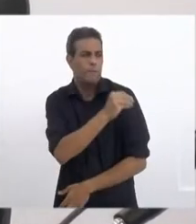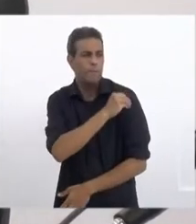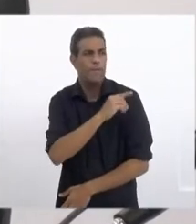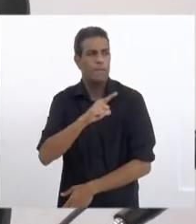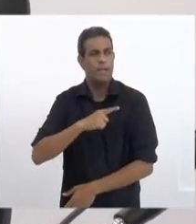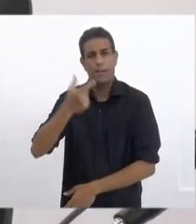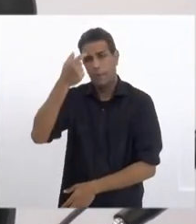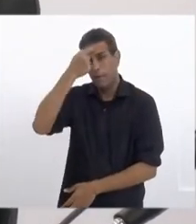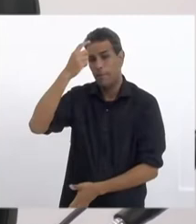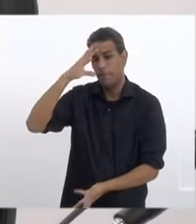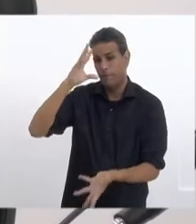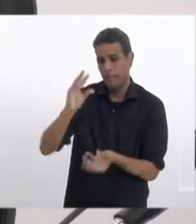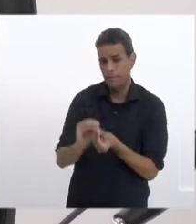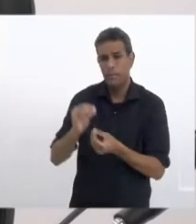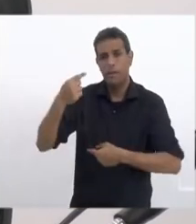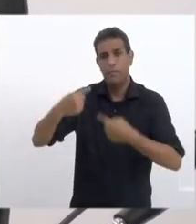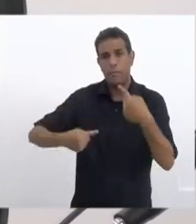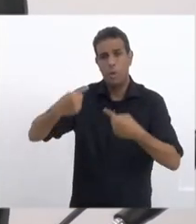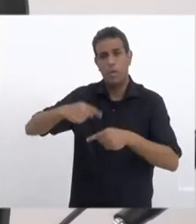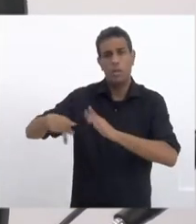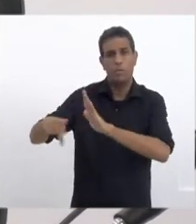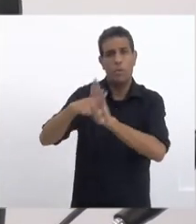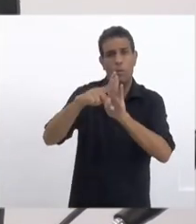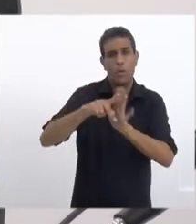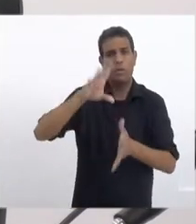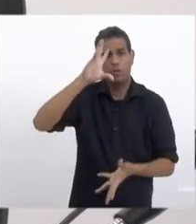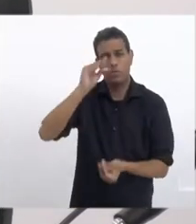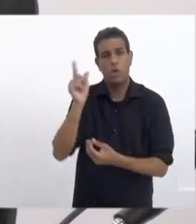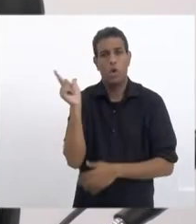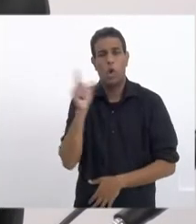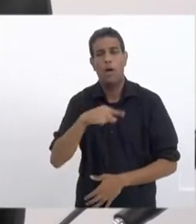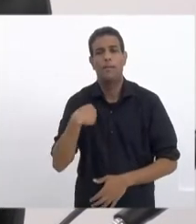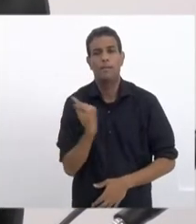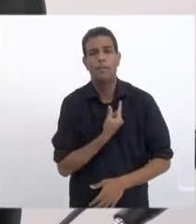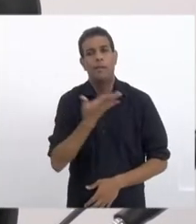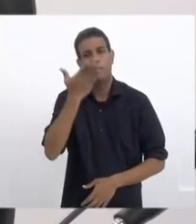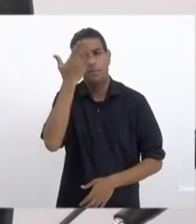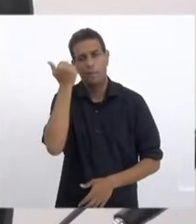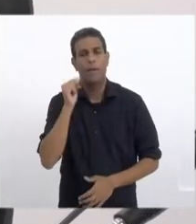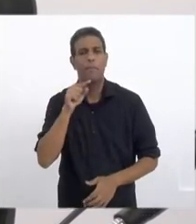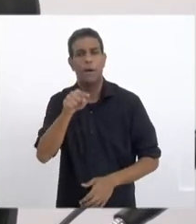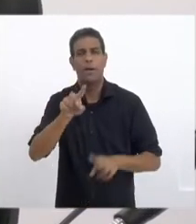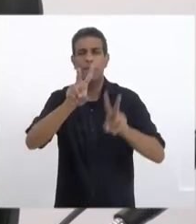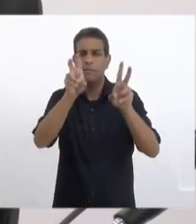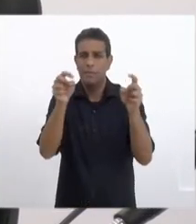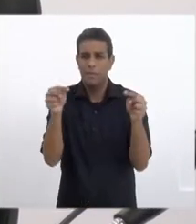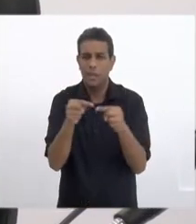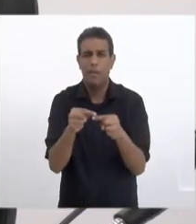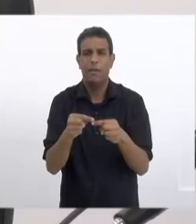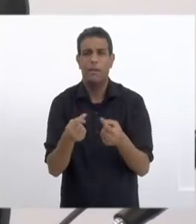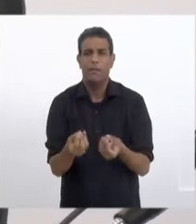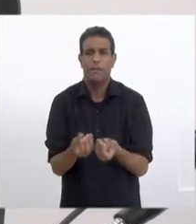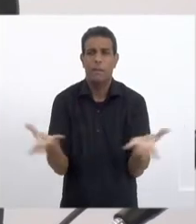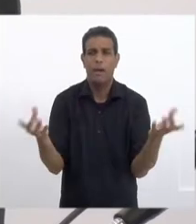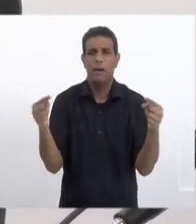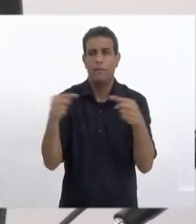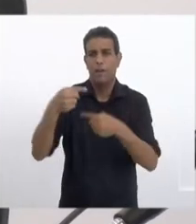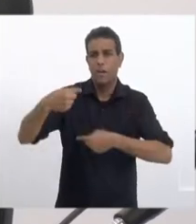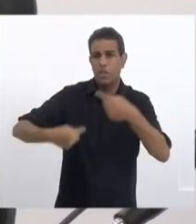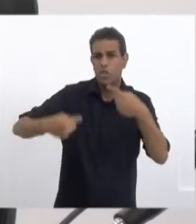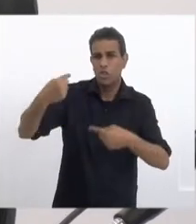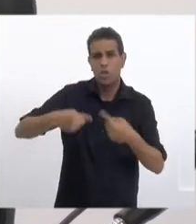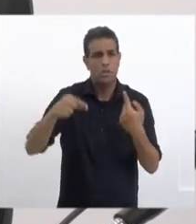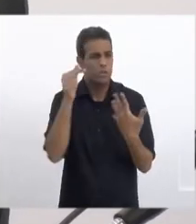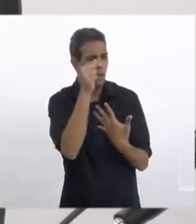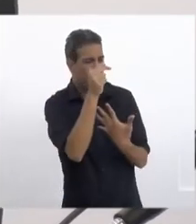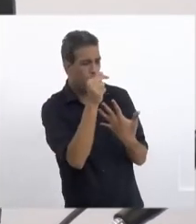gente compreende que a política pública ela tem que ser complementar, né? Muitas vezes a gente sabe que esse é um assunto que aflora disputas, a